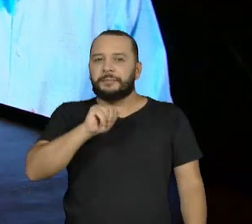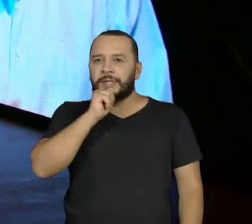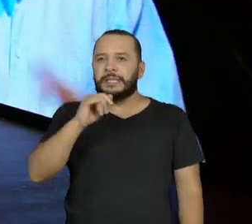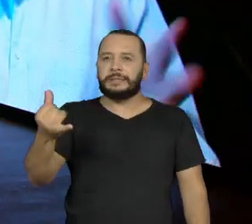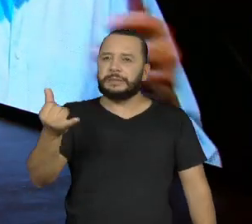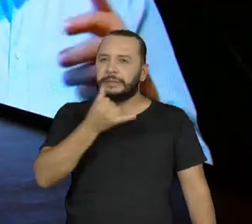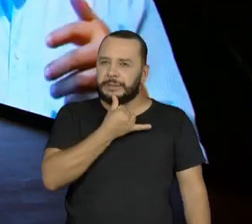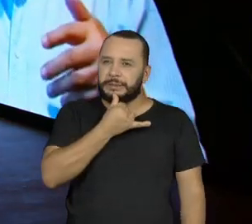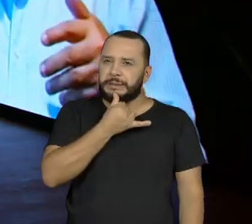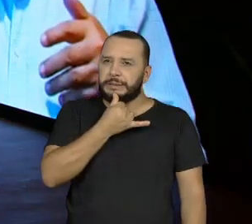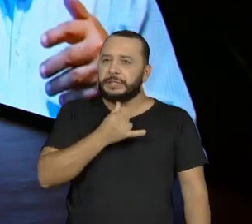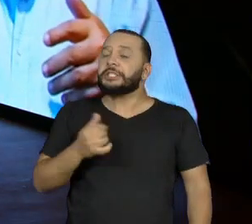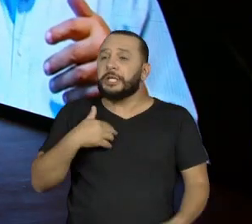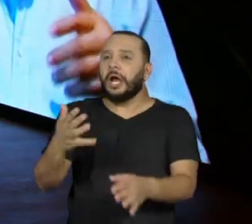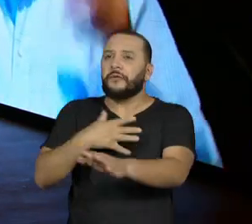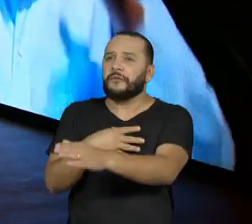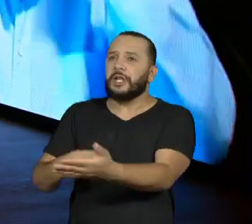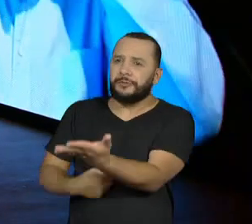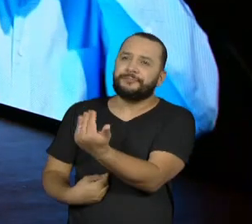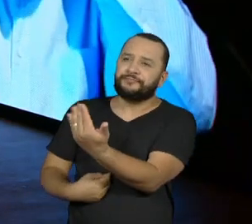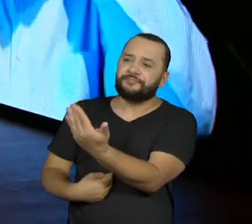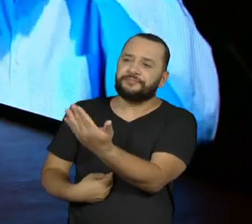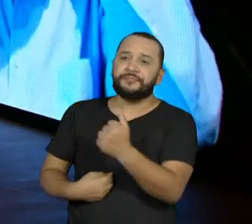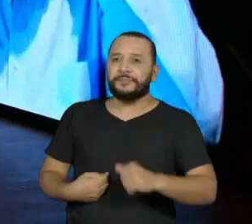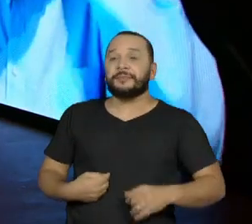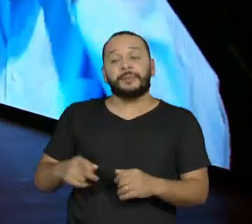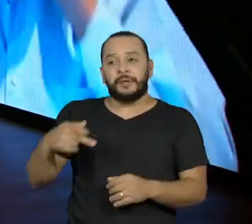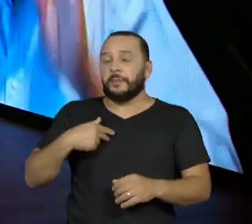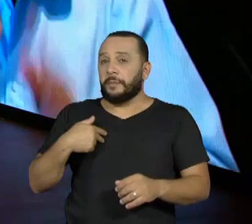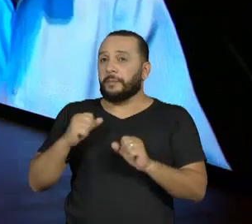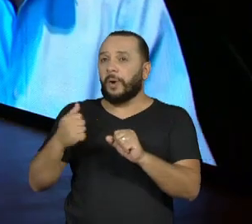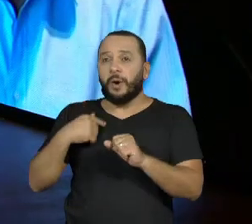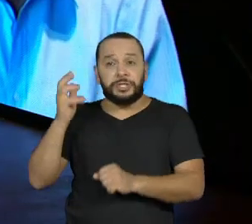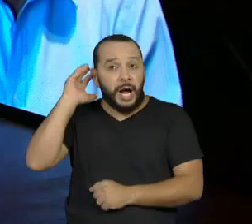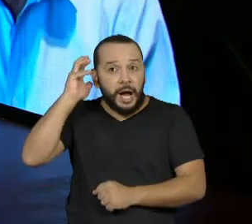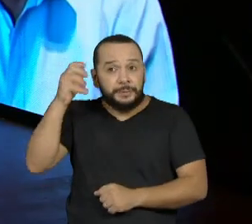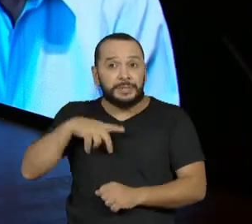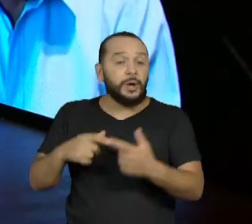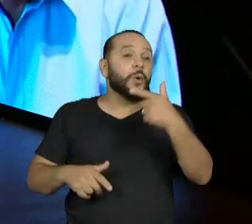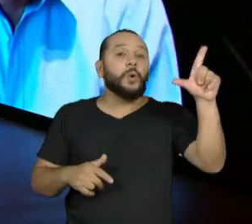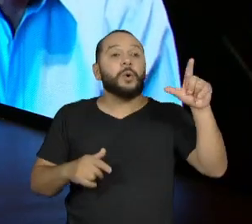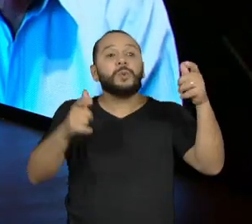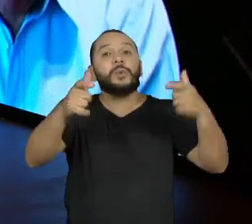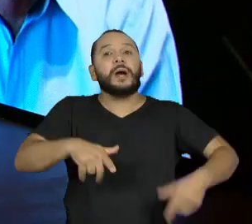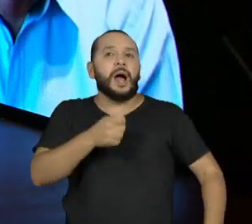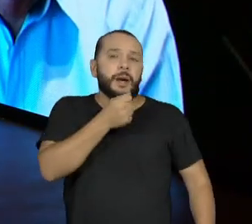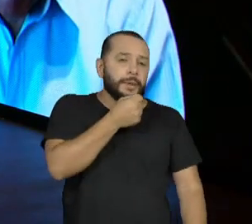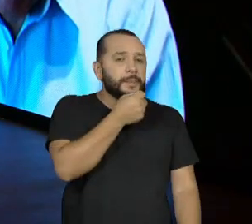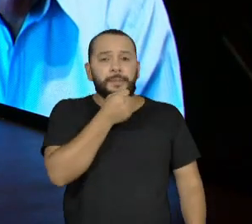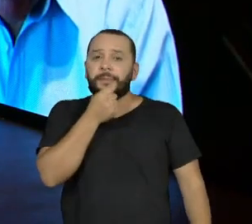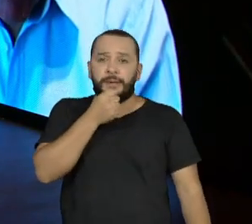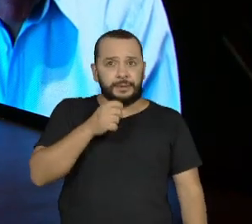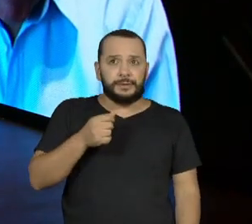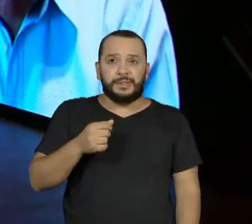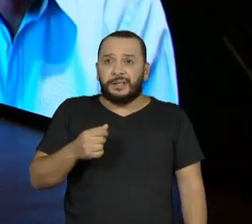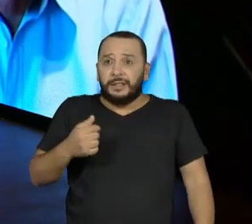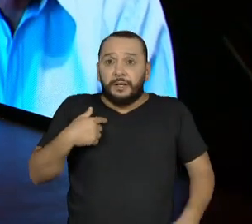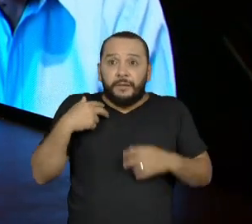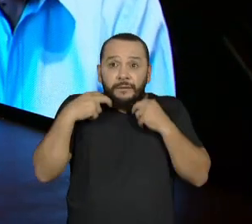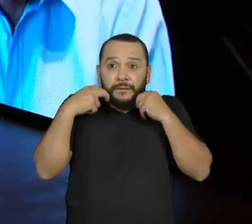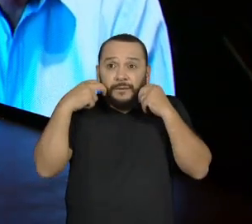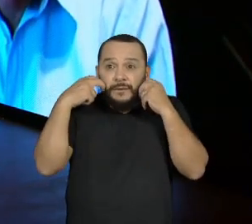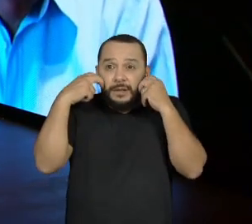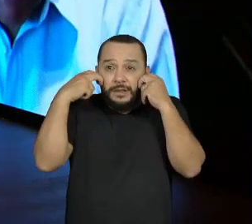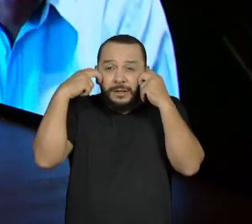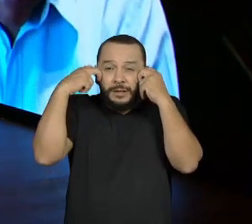falei, bem, então meu filho, vem aqui. Olha, não pode mais em rádio, mas eu achei um outro lugar para você cantar. Eu morria de vergonha, eu morria